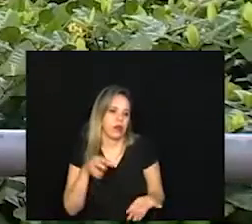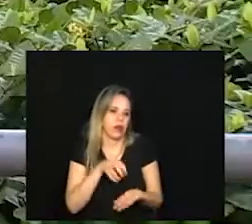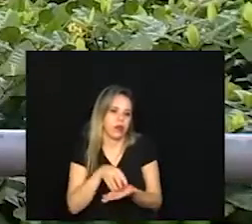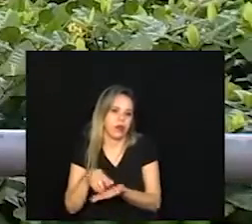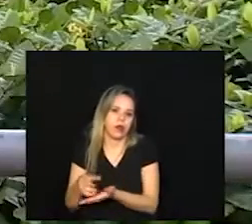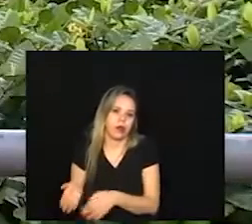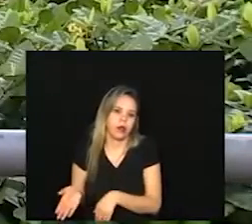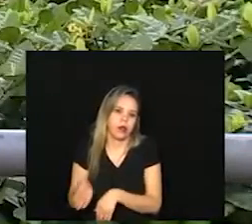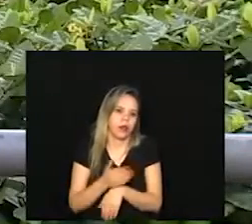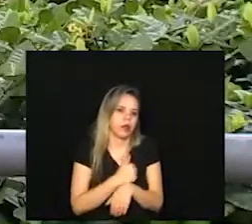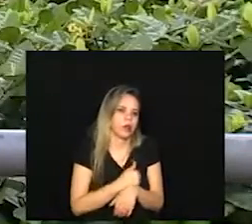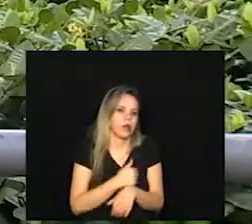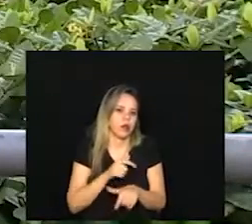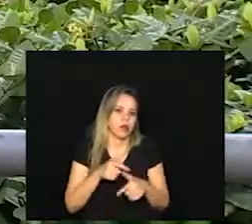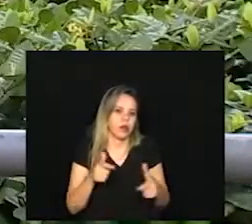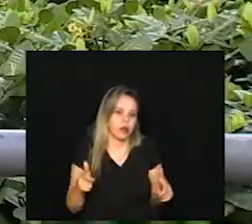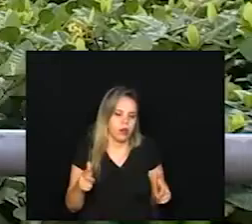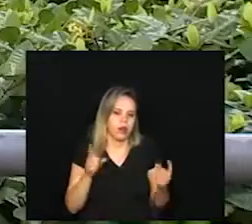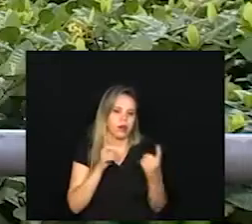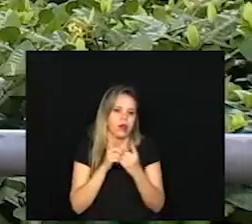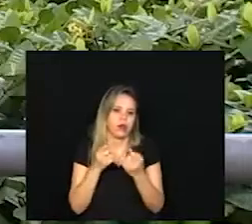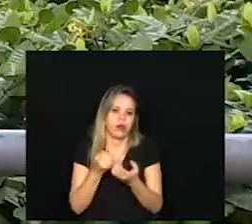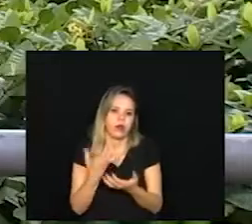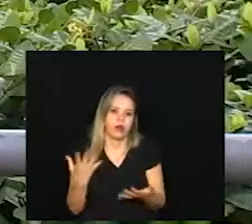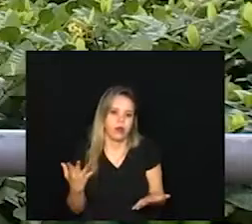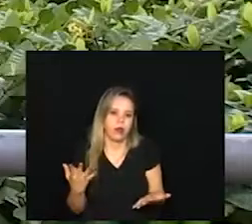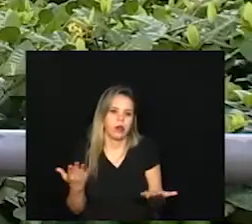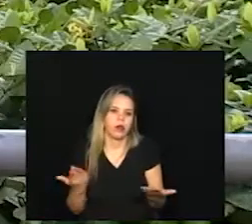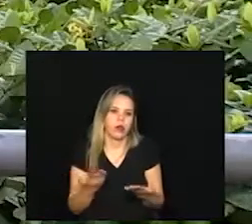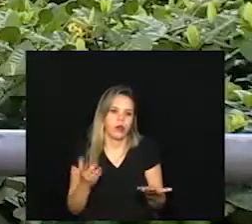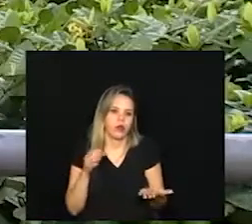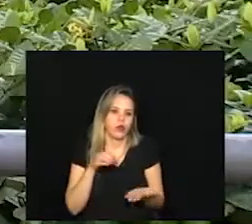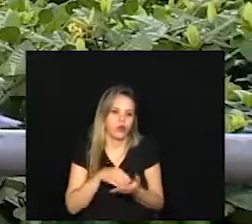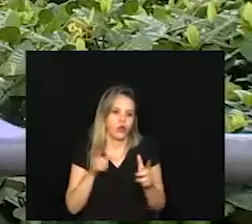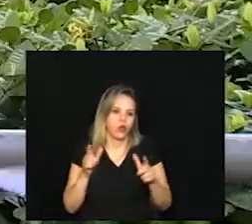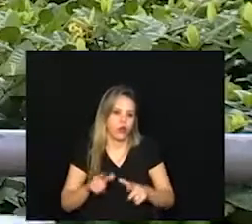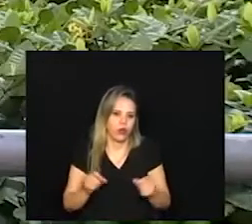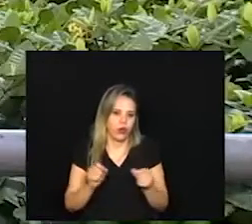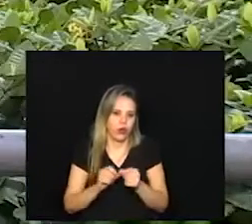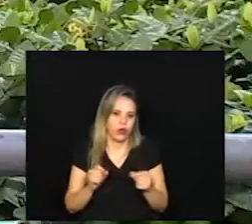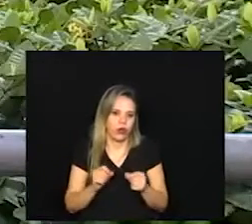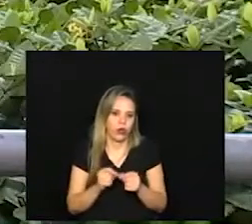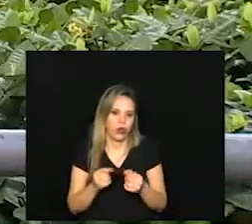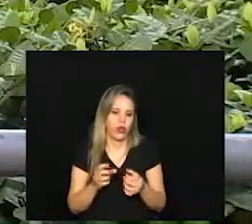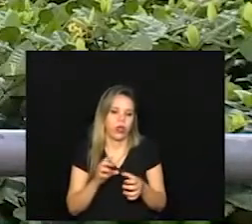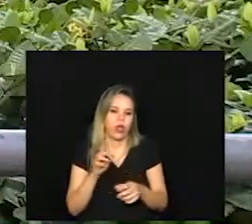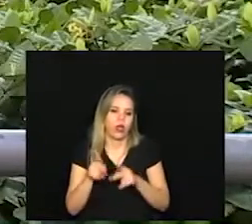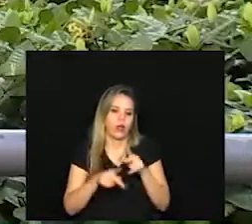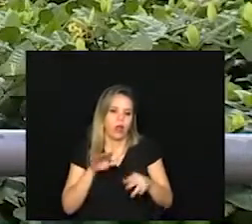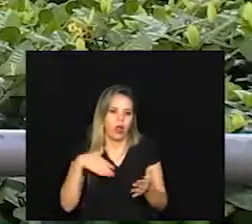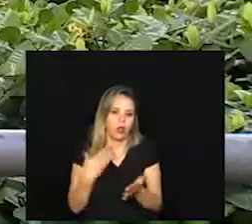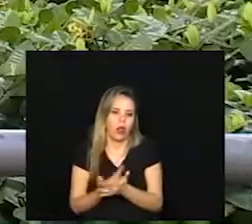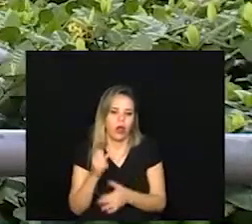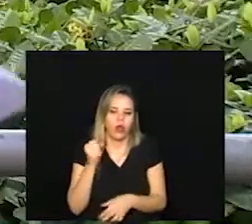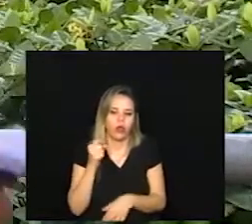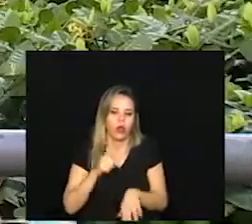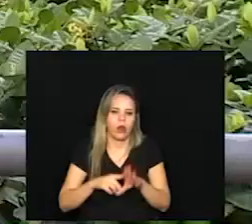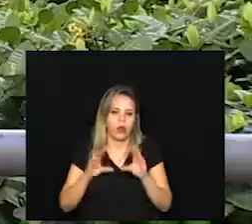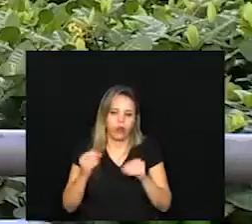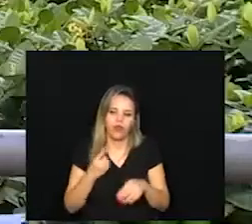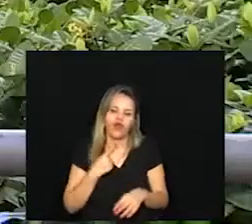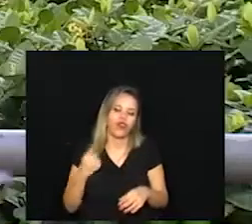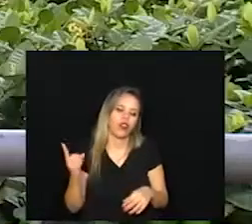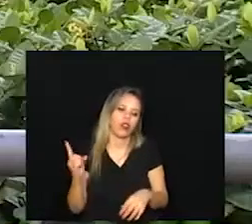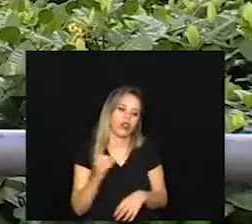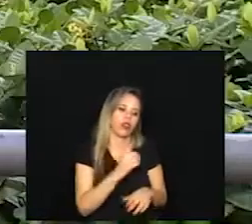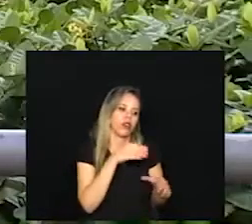antes dessa intensificação dos serviços, o abrigamento era feito de forma espontânea até as 8 da noite. Ou seja, aquele que desejasse